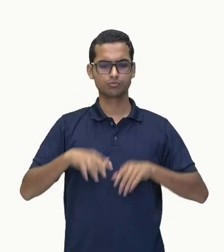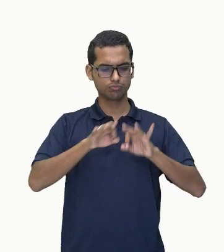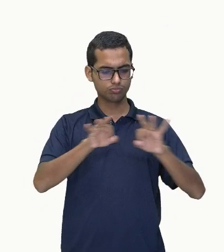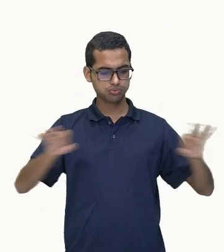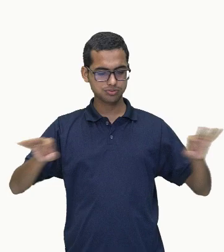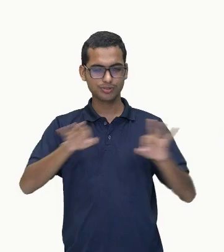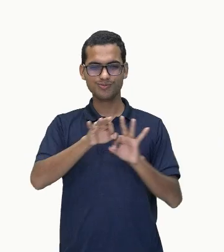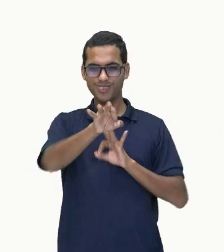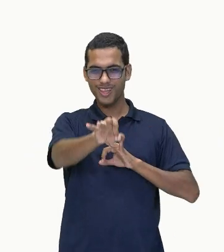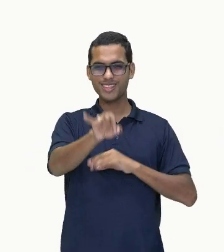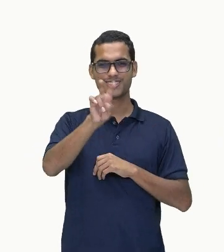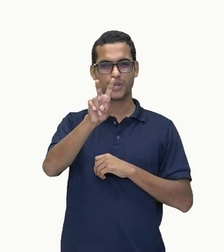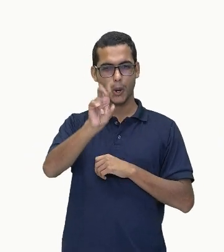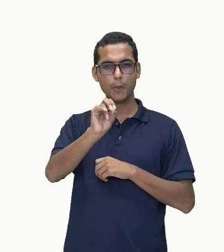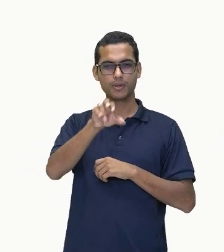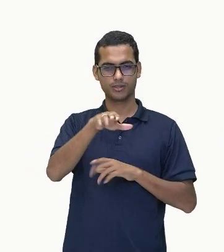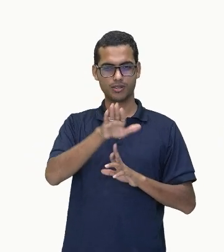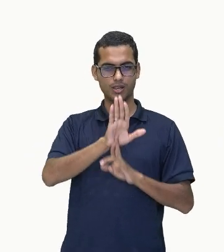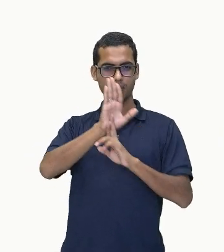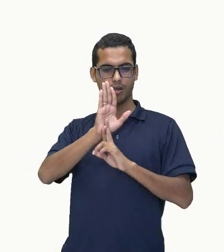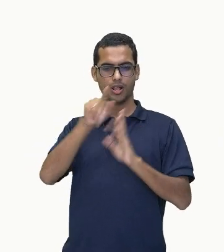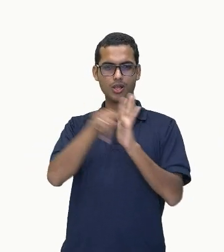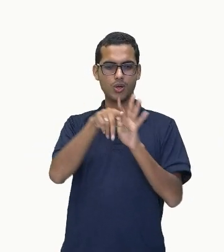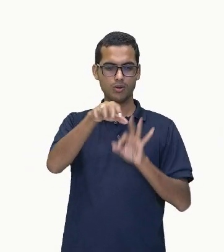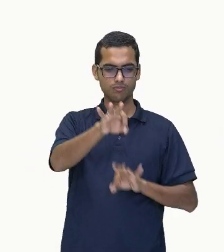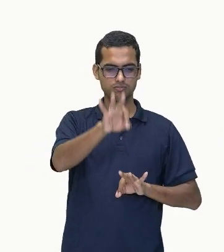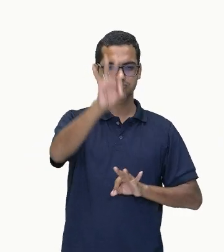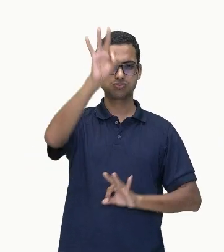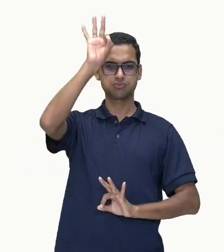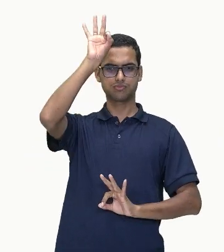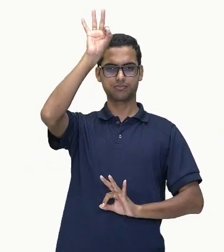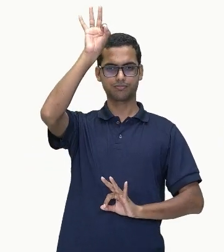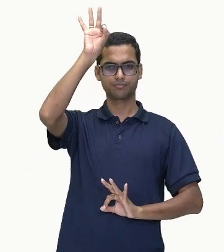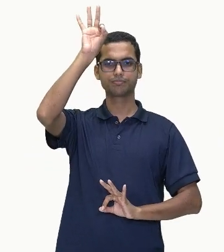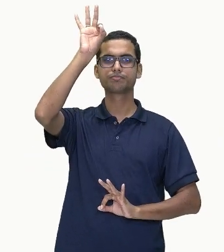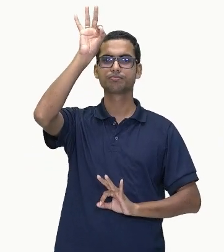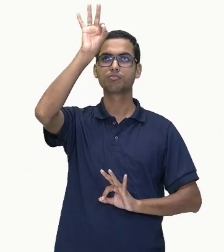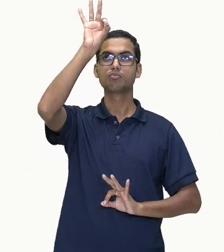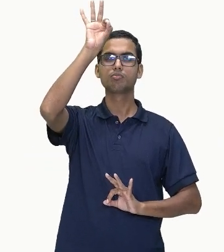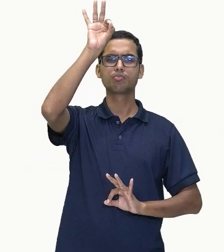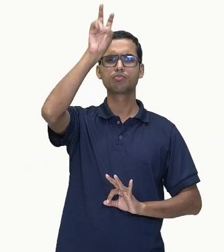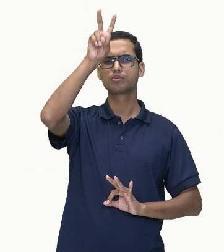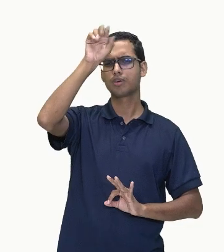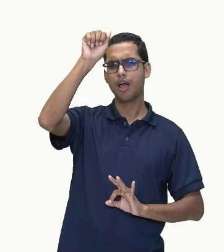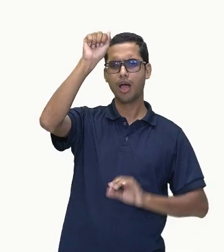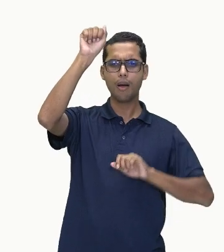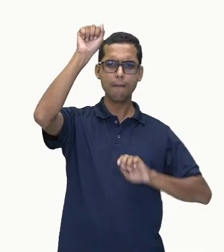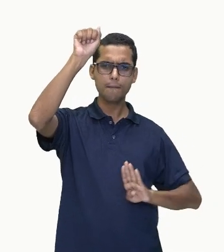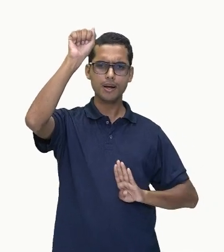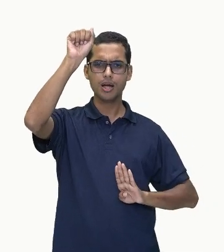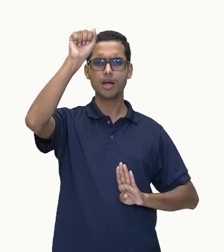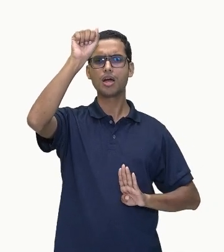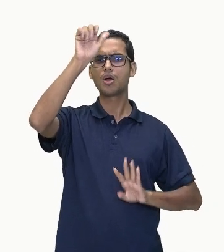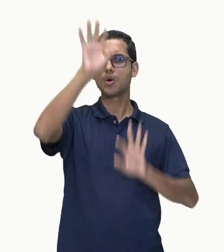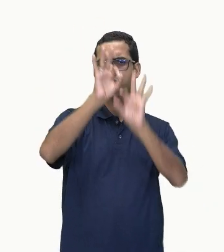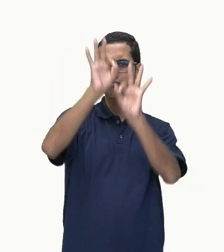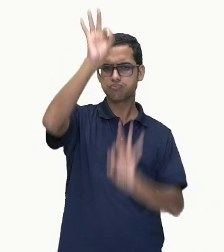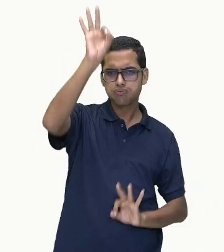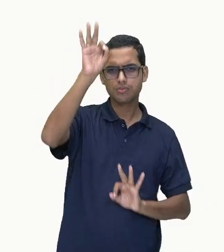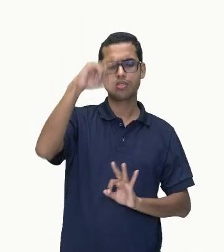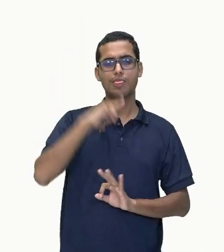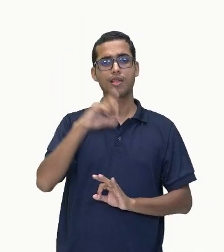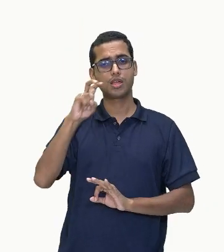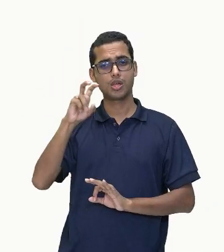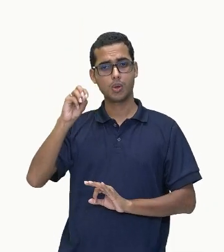Isso significa que do centro para essa outra extremidade onde elas estão, também tem 50